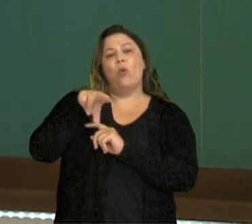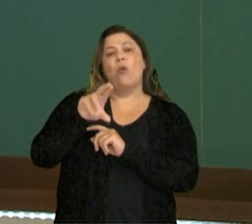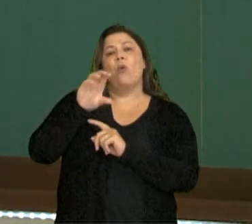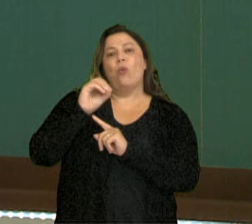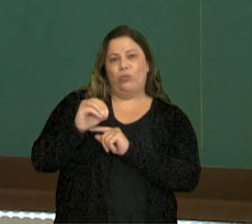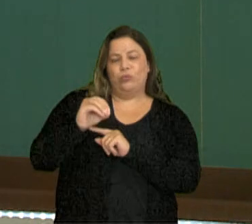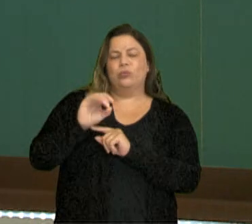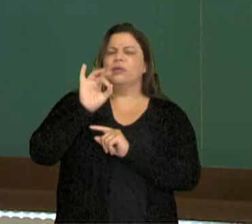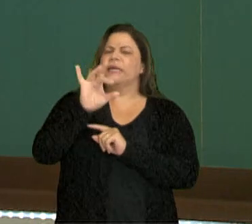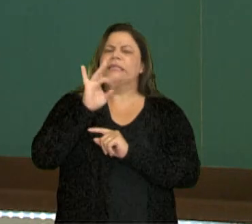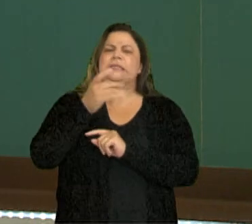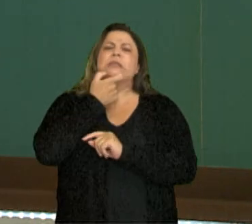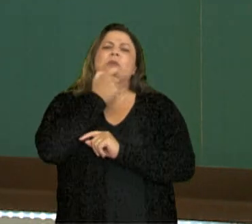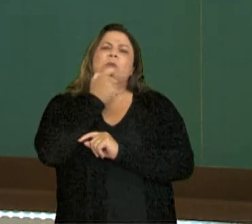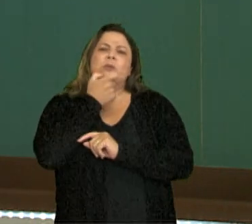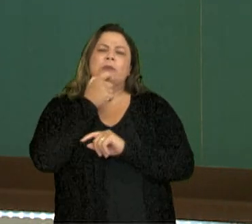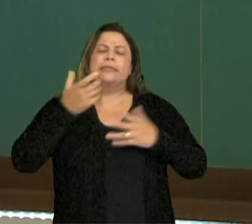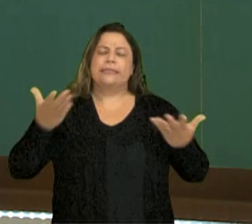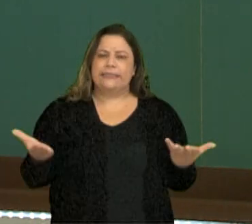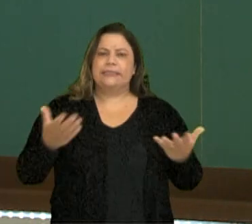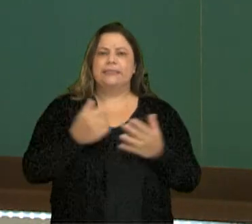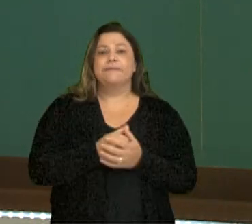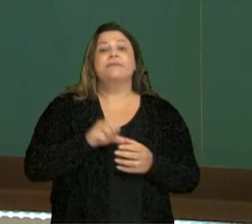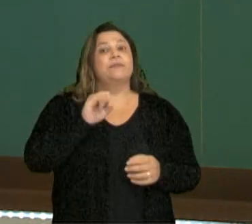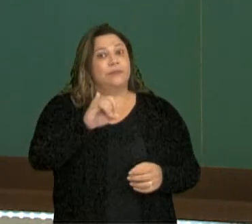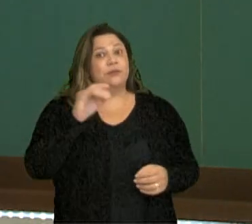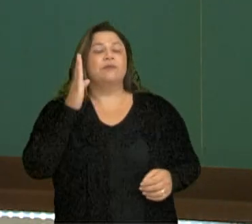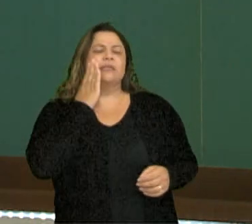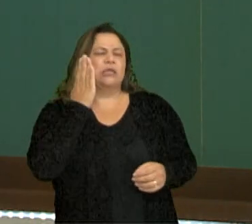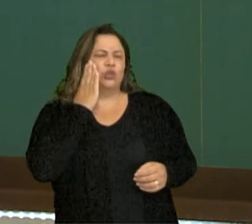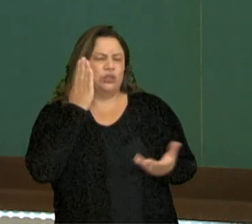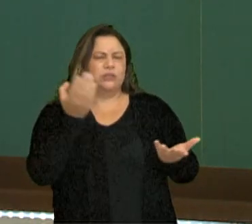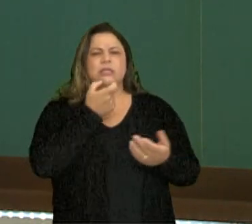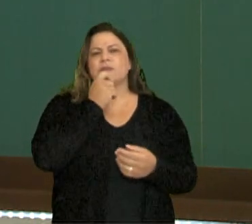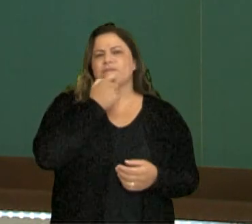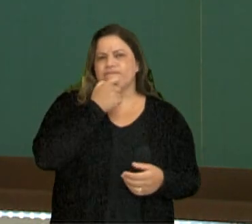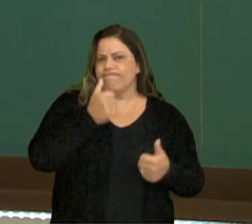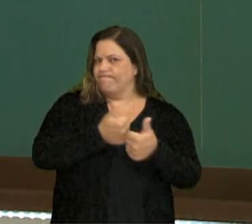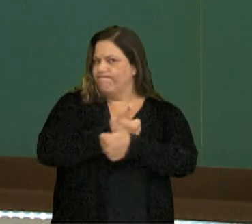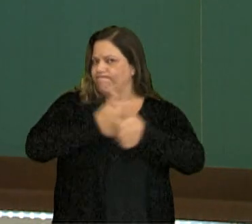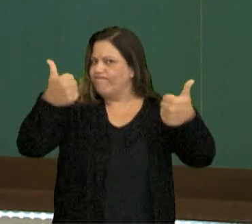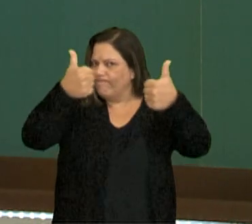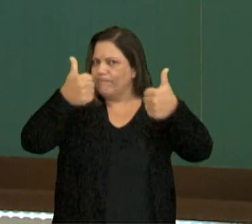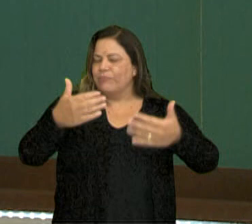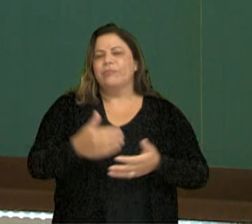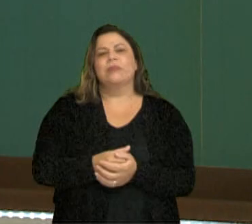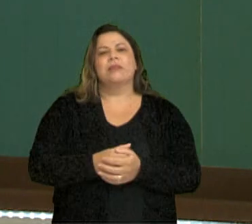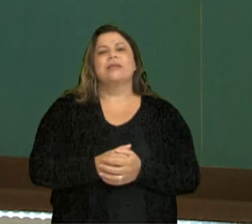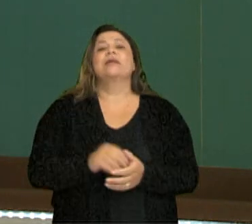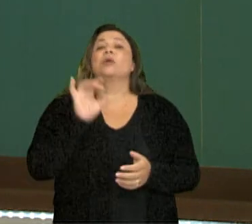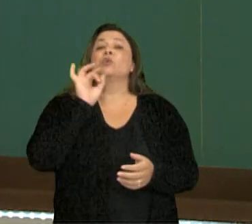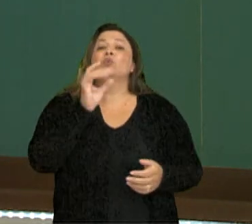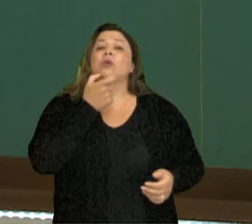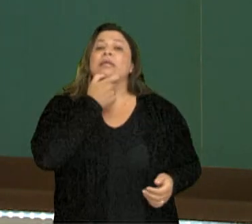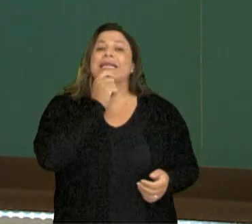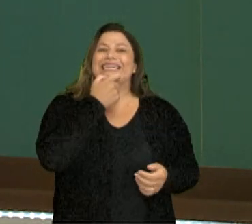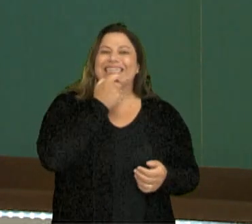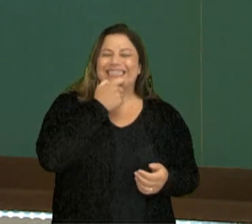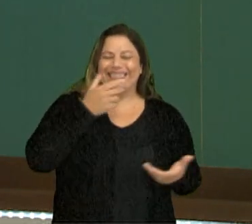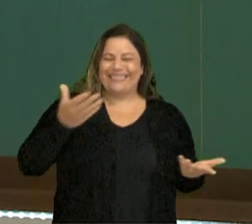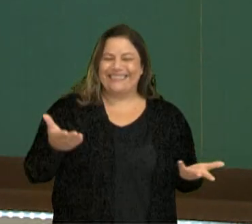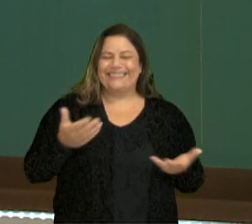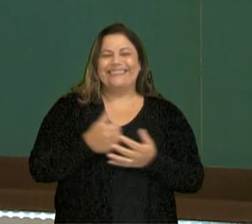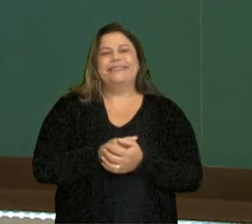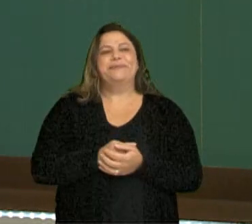apenas em inglês. Então se você já tem um inglês legal, se você é o cara no inglês, usa ele em inglês, que aí ele vai ser como